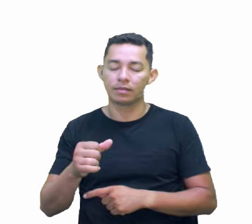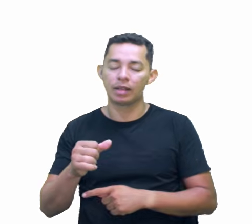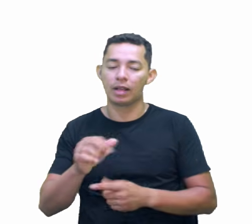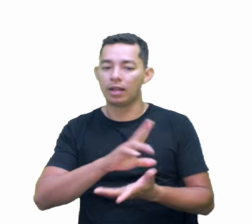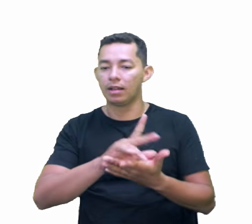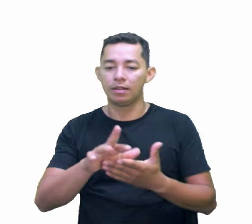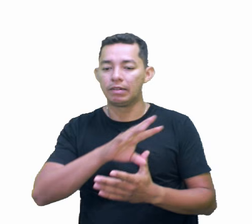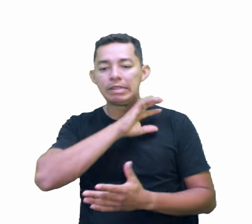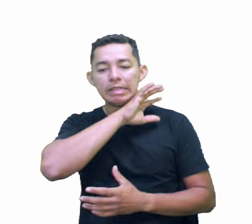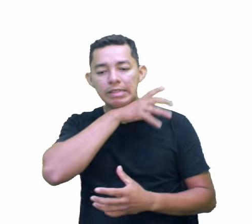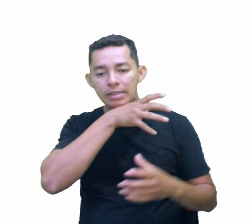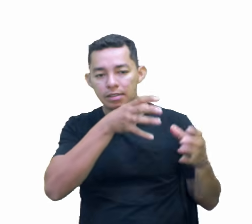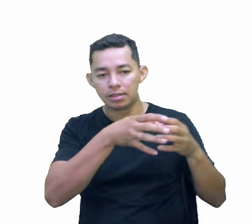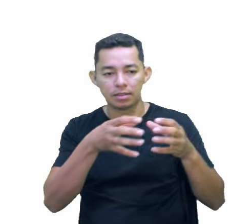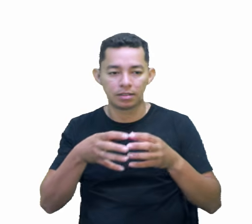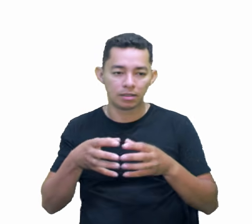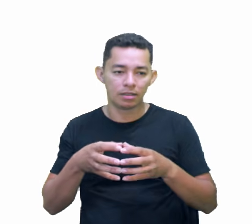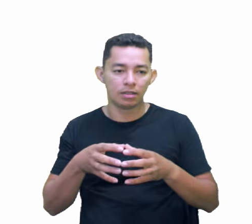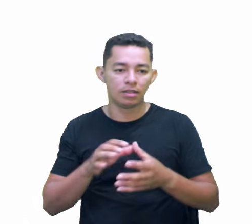espécies, tá?